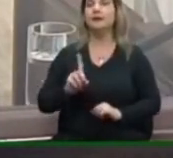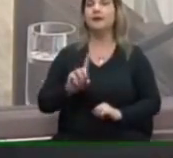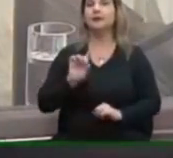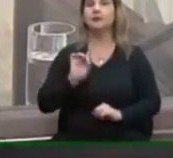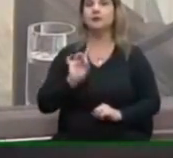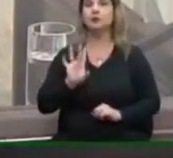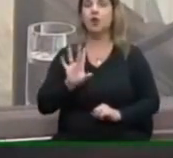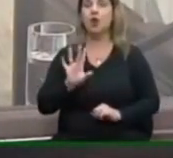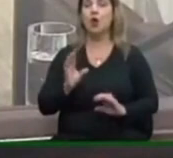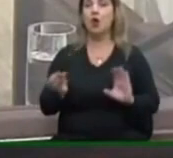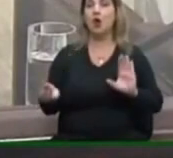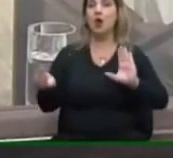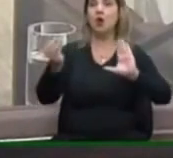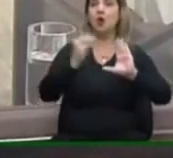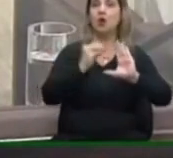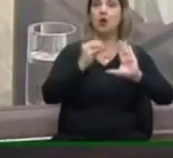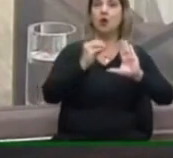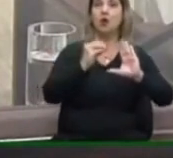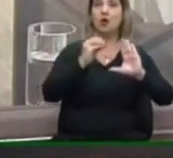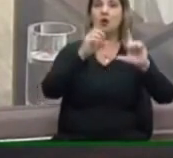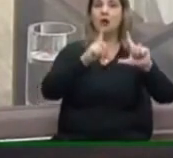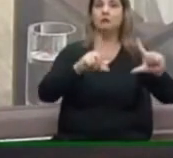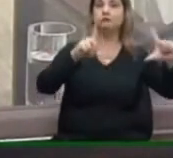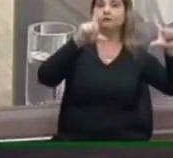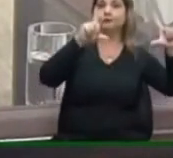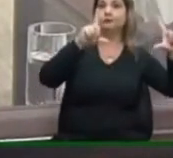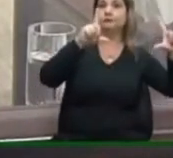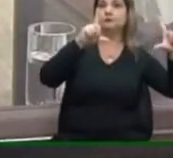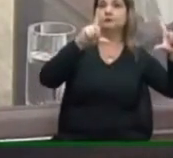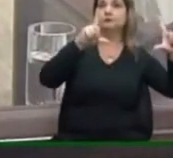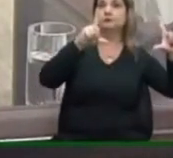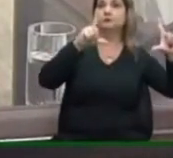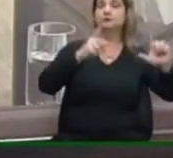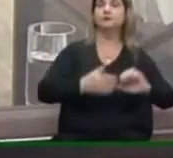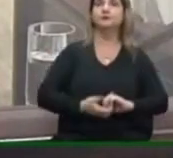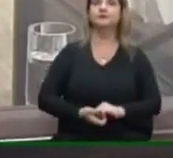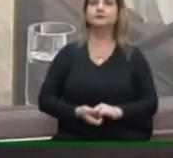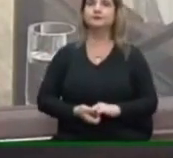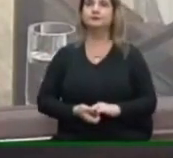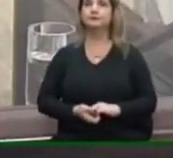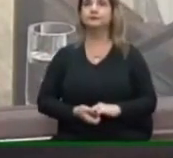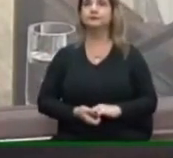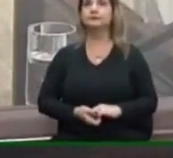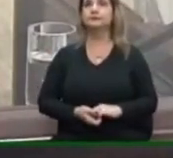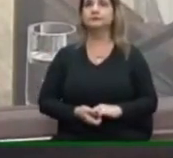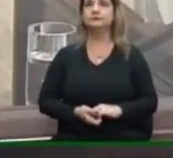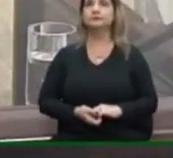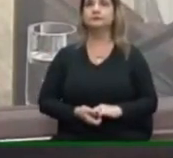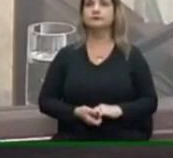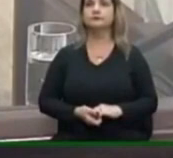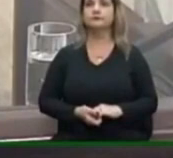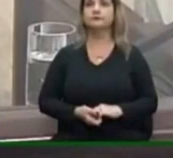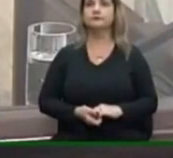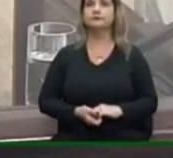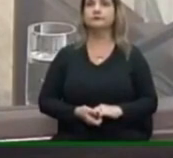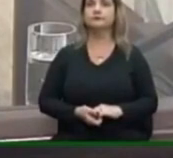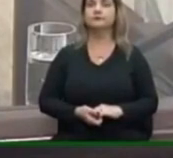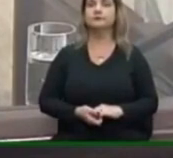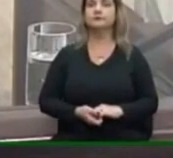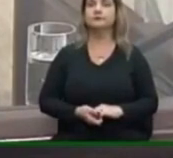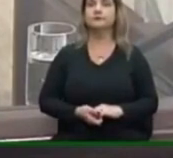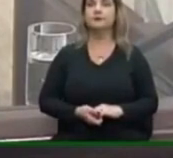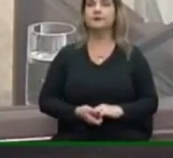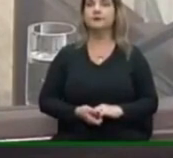nós colocarmos uma adoração está aqui o povo Missioneiro tá aqui os prefeitos que eu quero também desejar meu